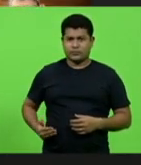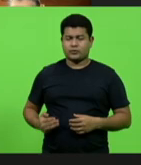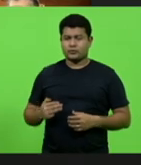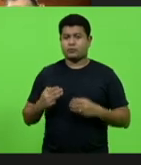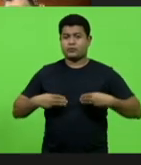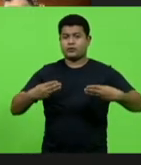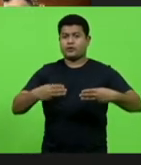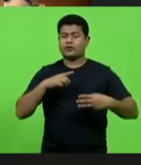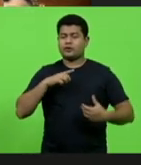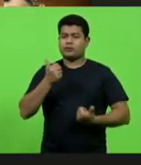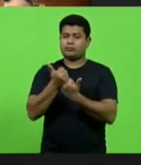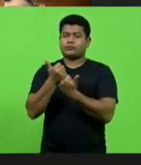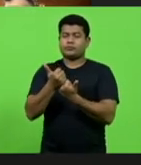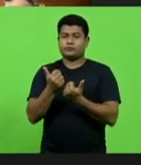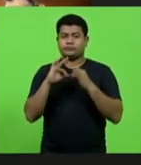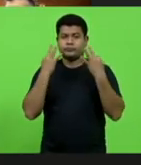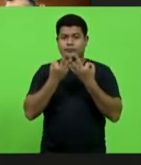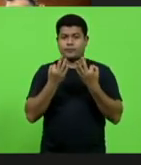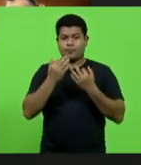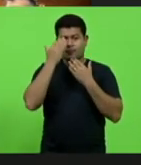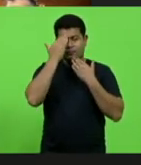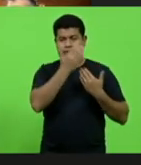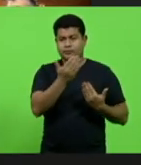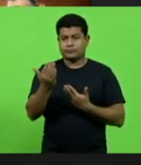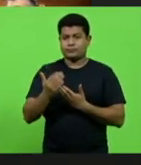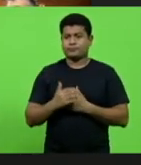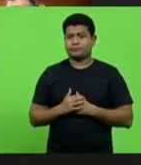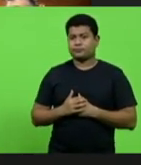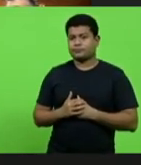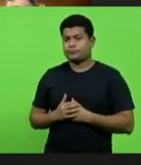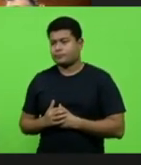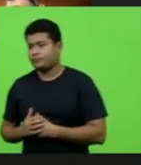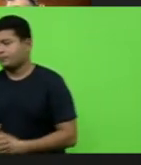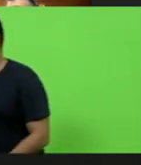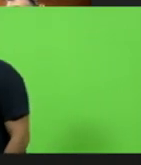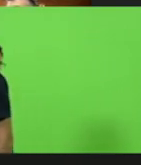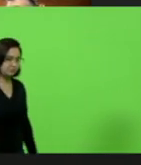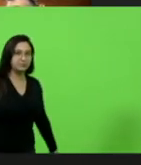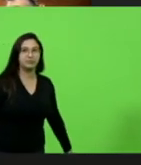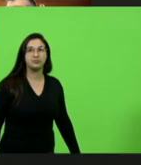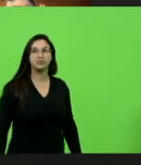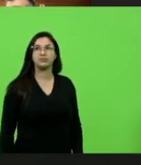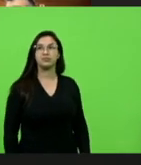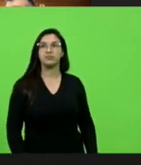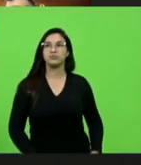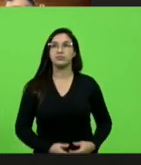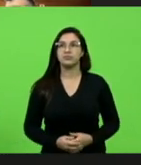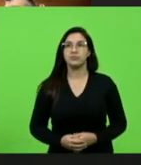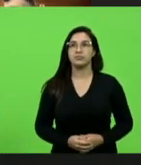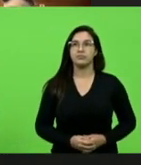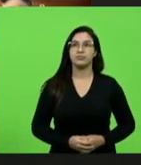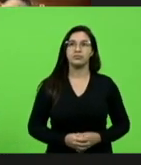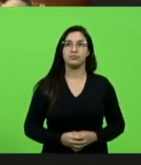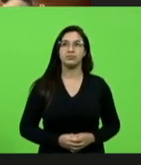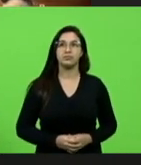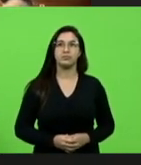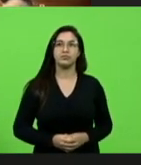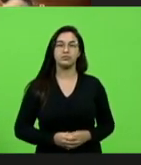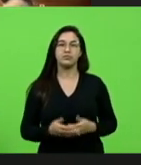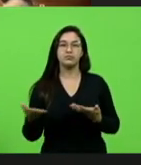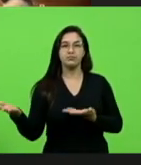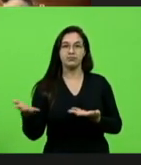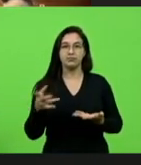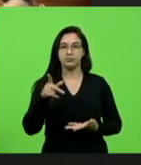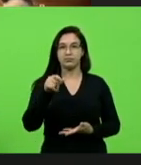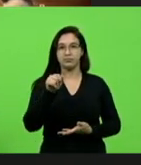Obrigada pela oportunidade. Obrigada, Inês. Boas melhoras. Agora eu passo a palavra ao Cláudio Luiz Orso,